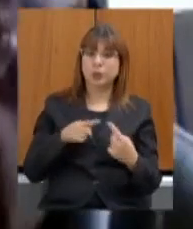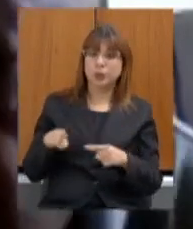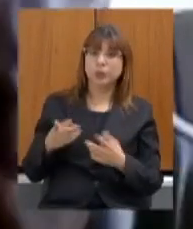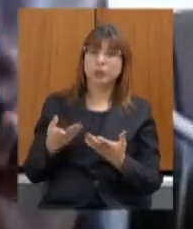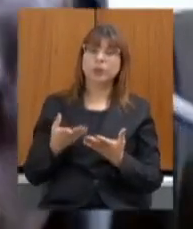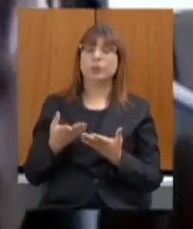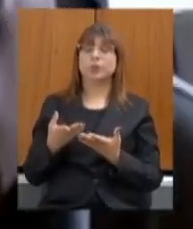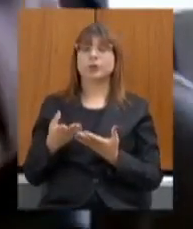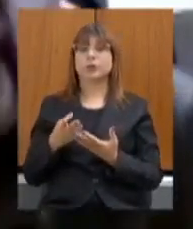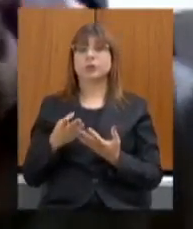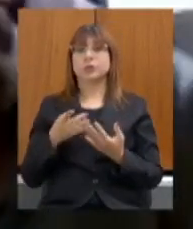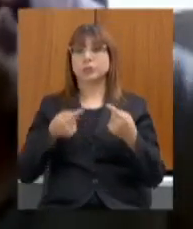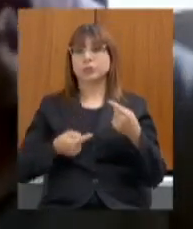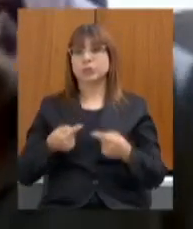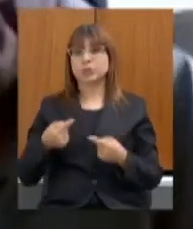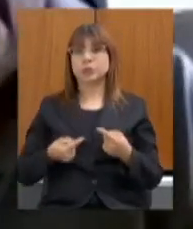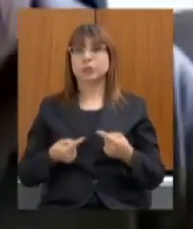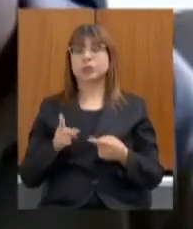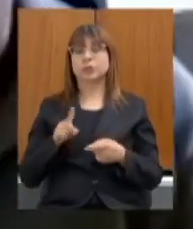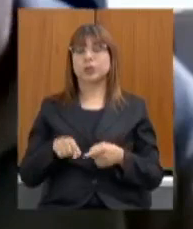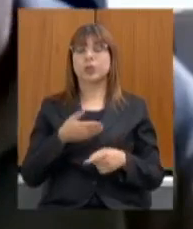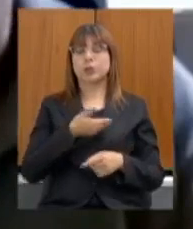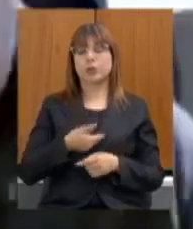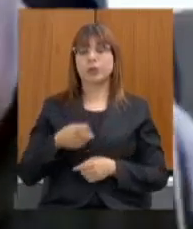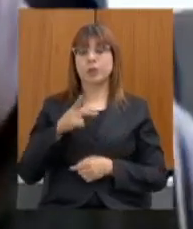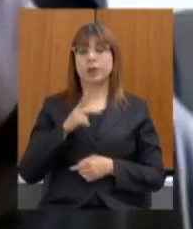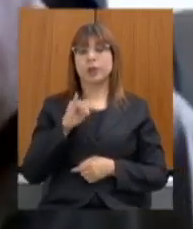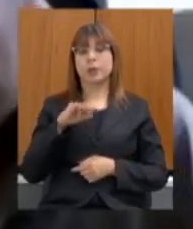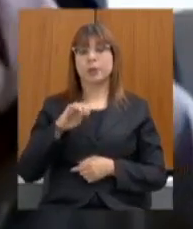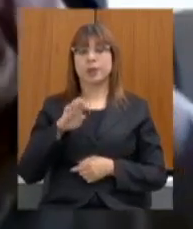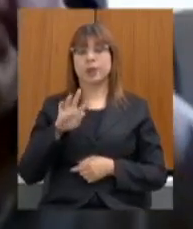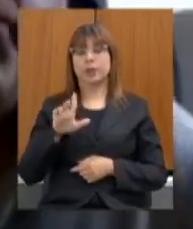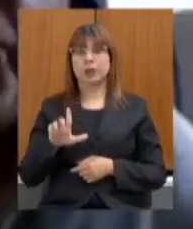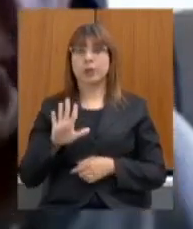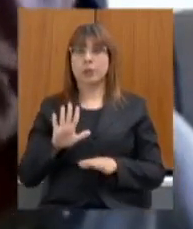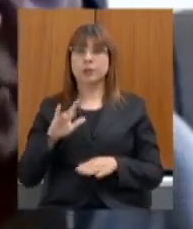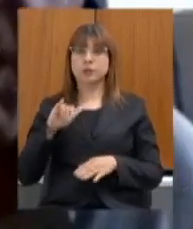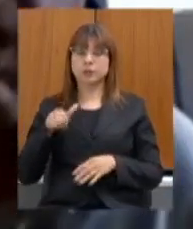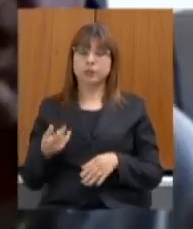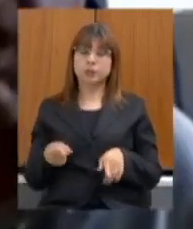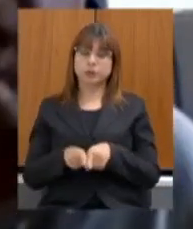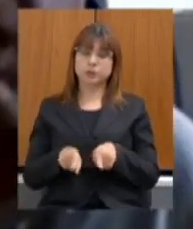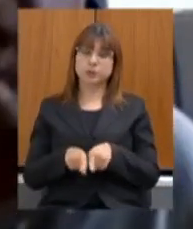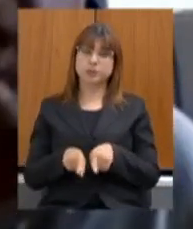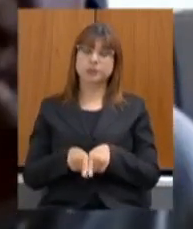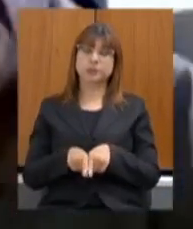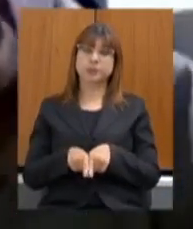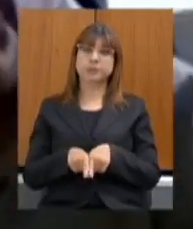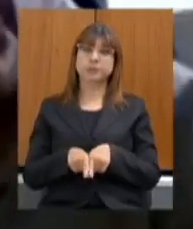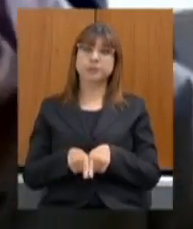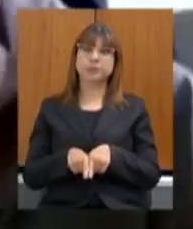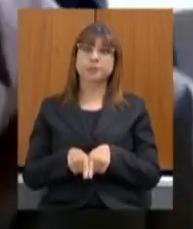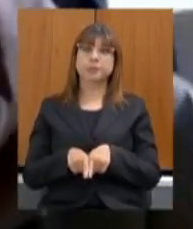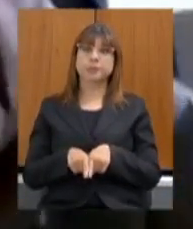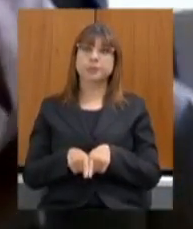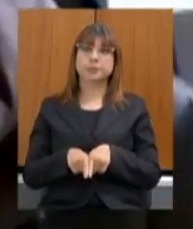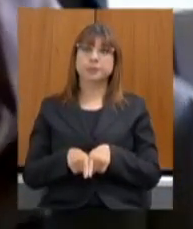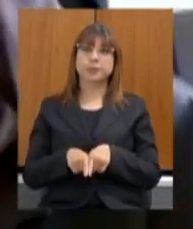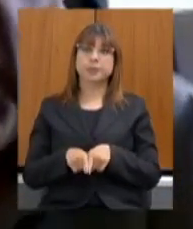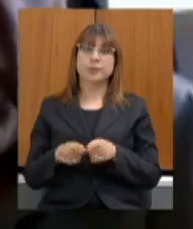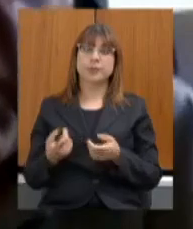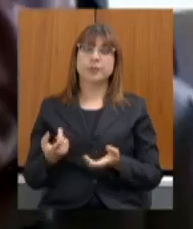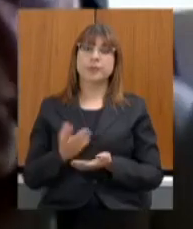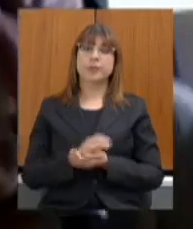política do governo Pimentel. Mas eu queria até aproveitar isso e me somar inteiramente às palavras